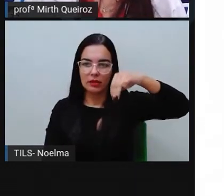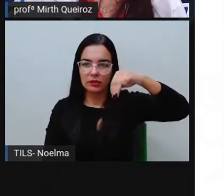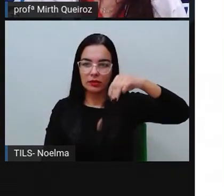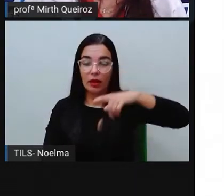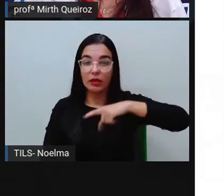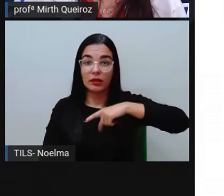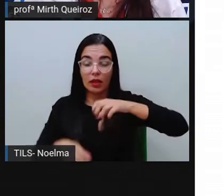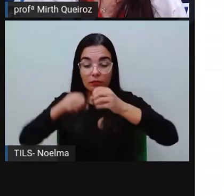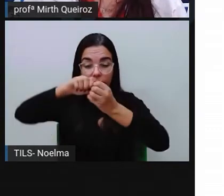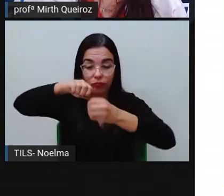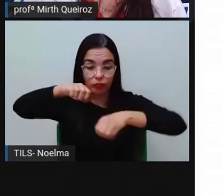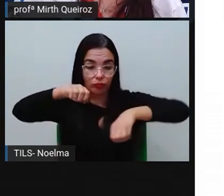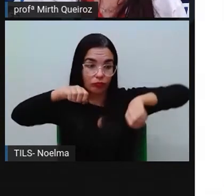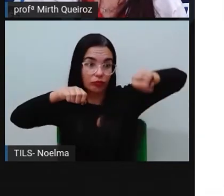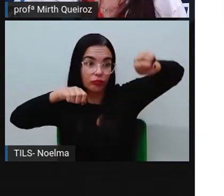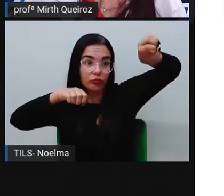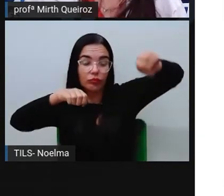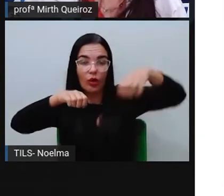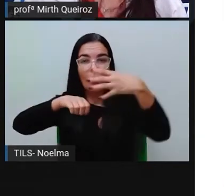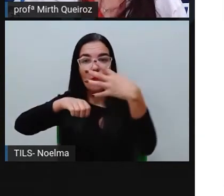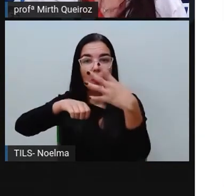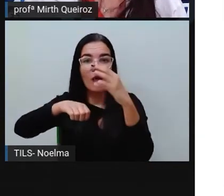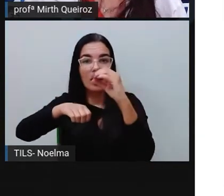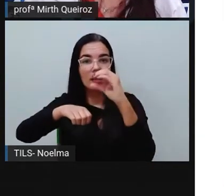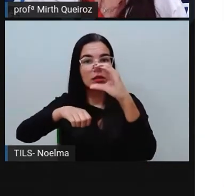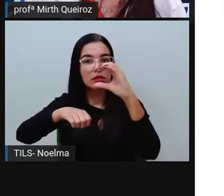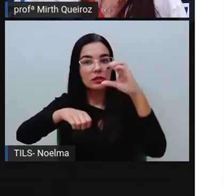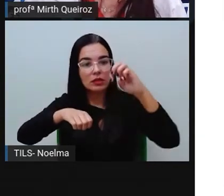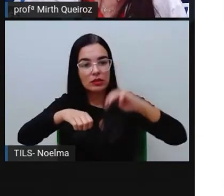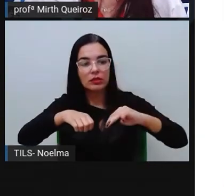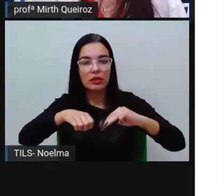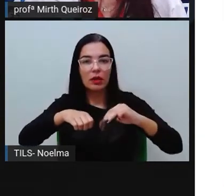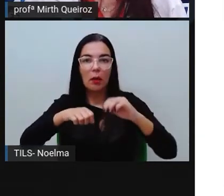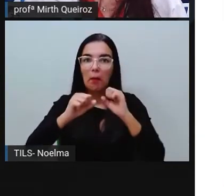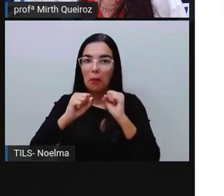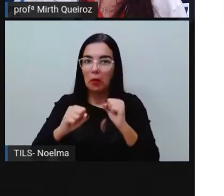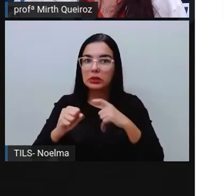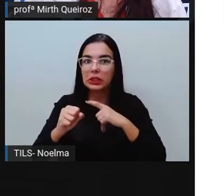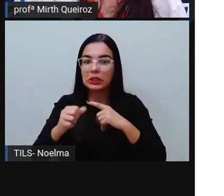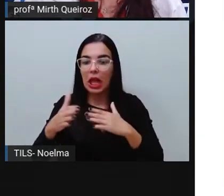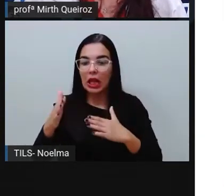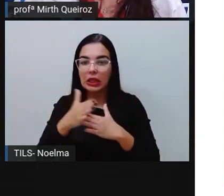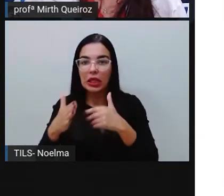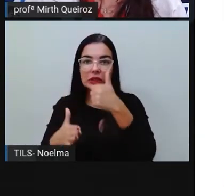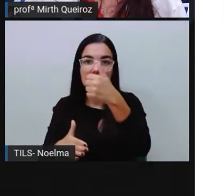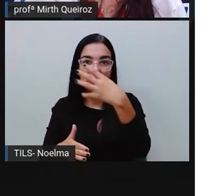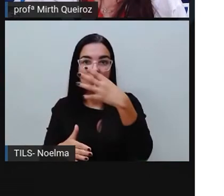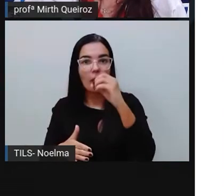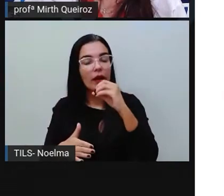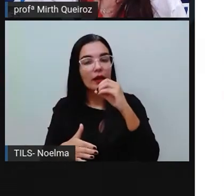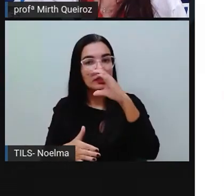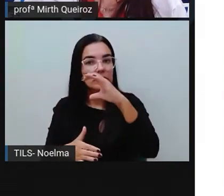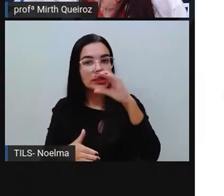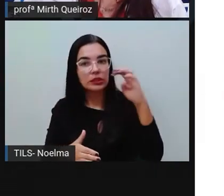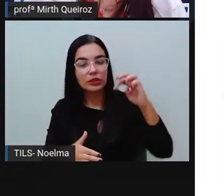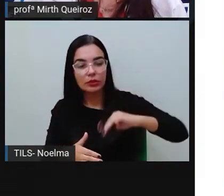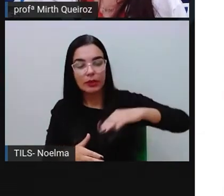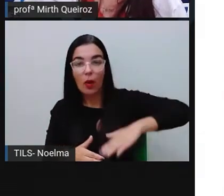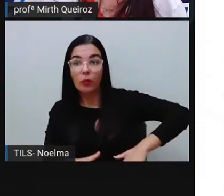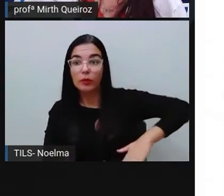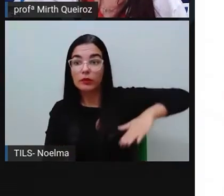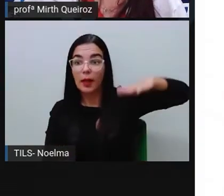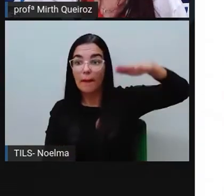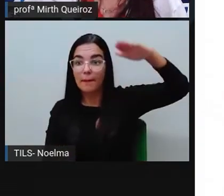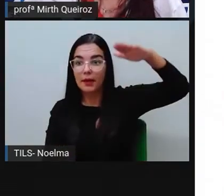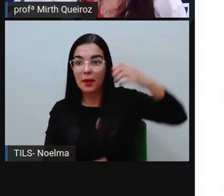40 centímetros. Ou seja, esse animal pode apresentar 140 centímetros, né, com a cauda, e